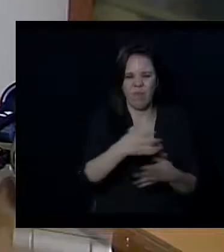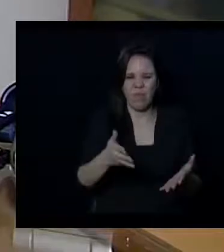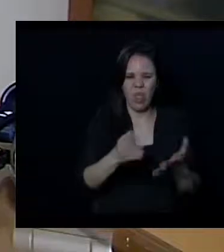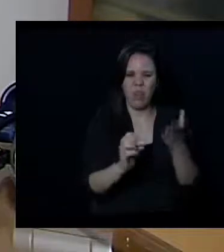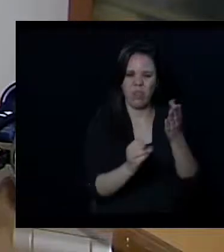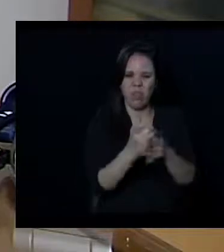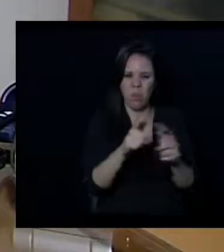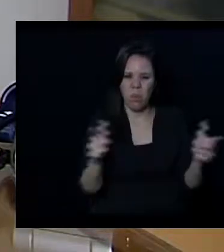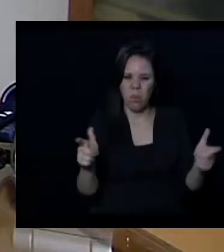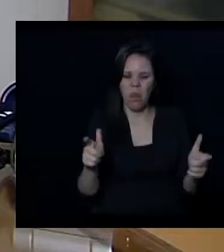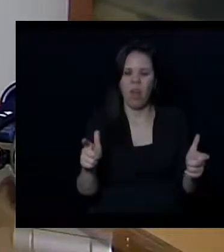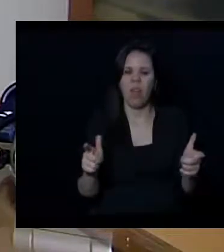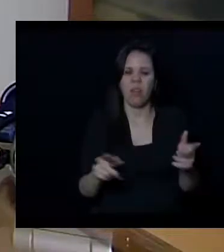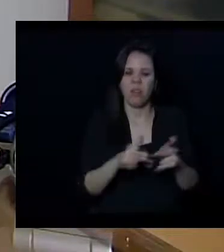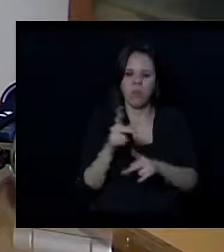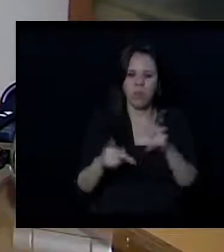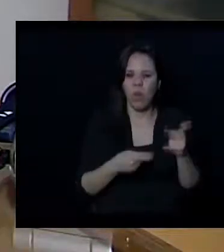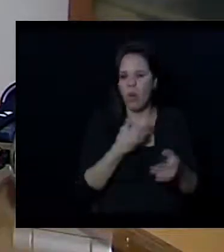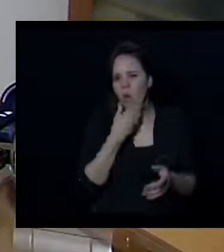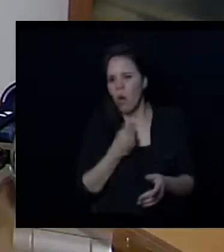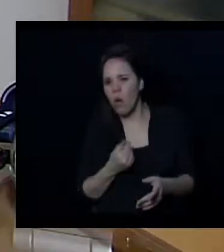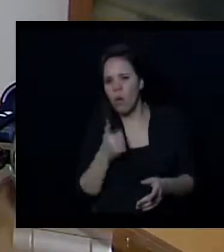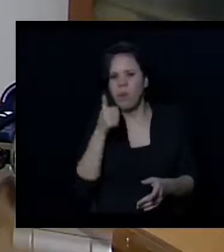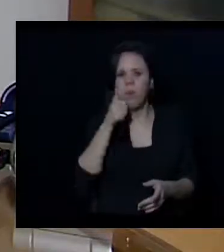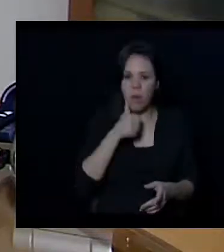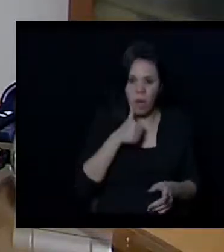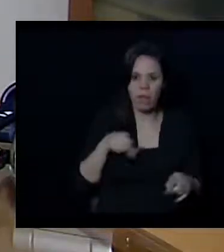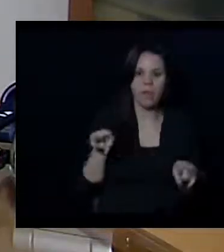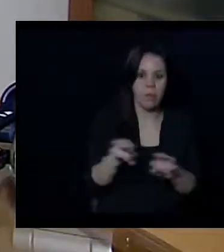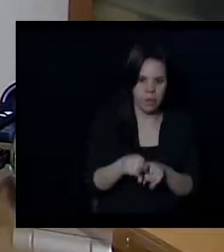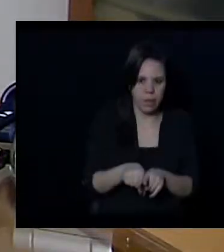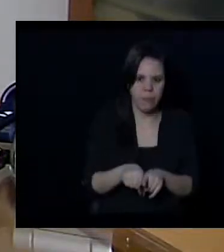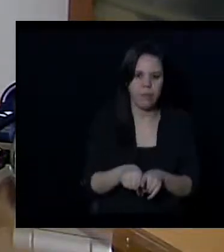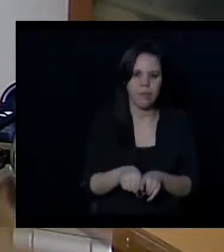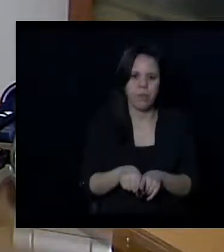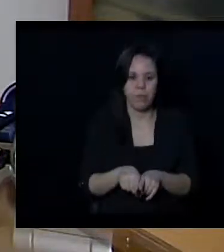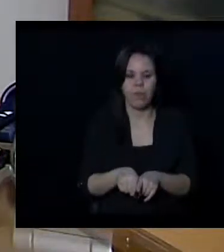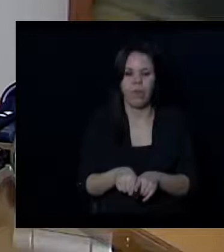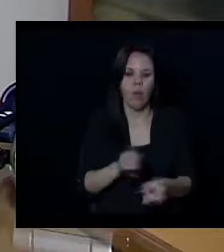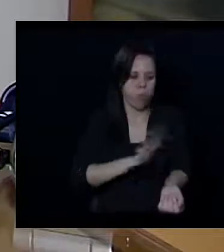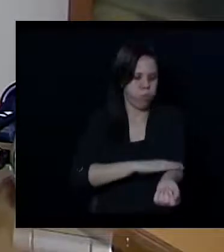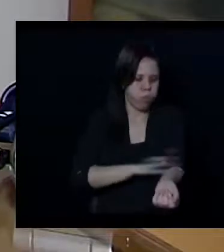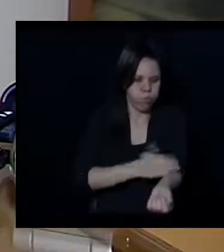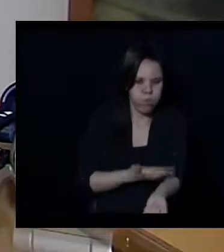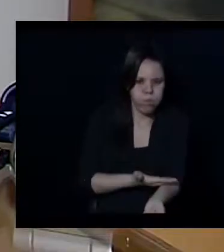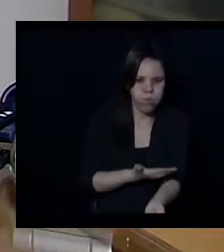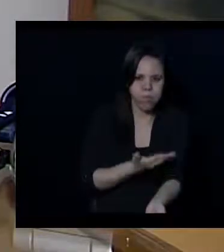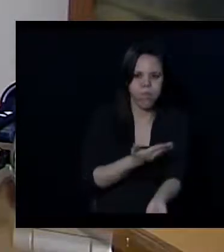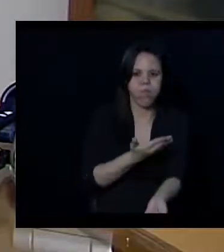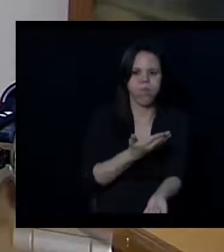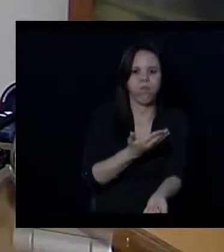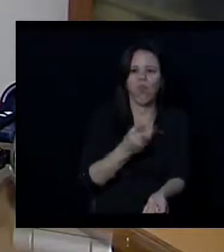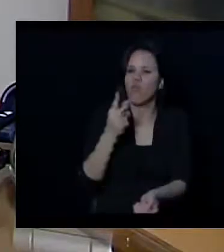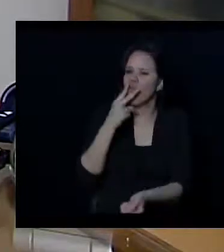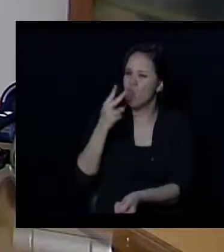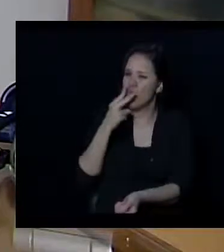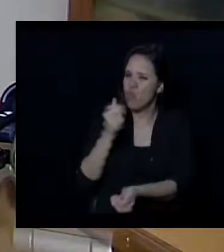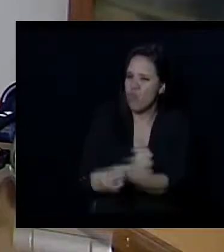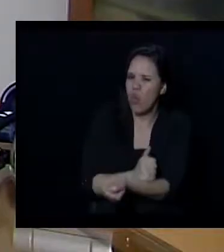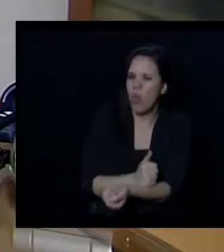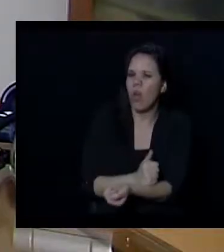prevalentes na população, tanto masculina quanto feminina, que são hipertensão arterial, o tabagismo,